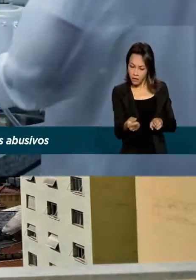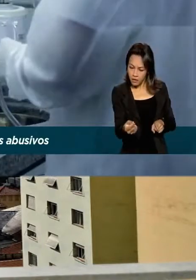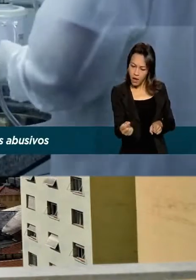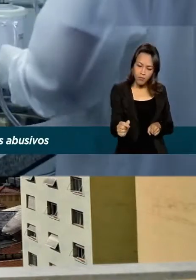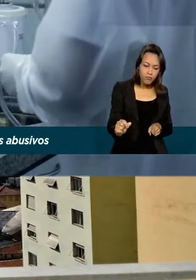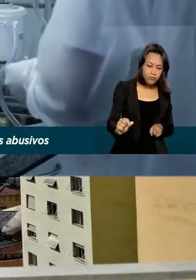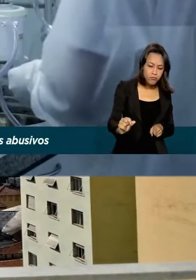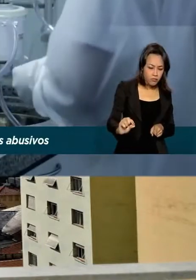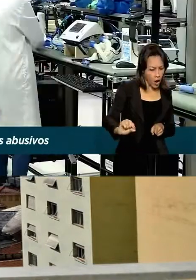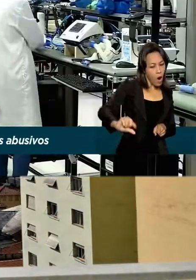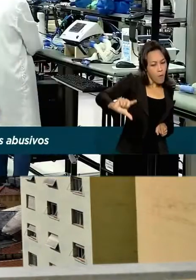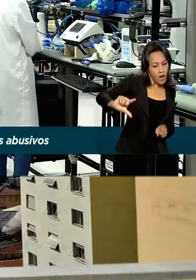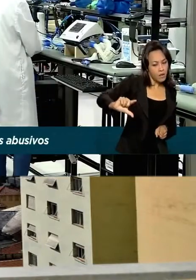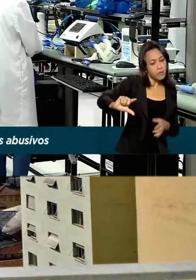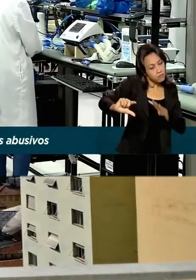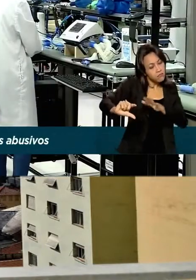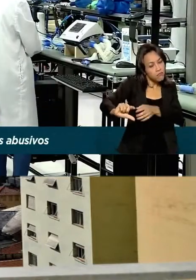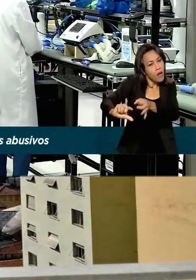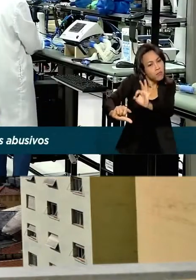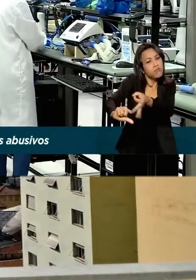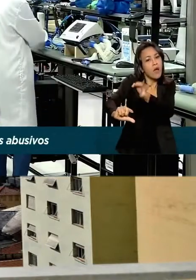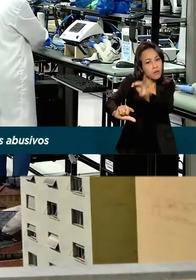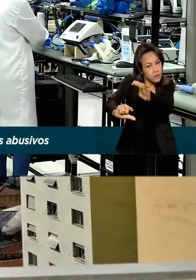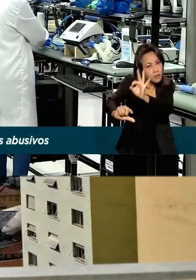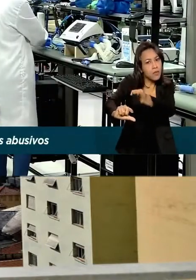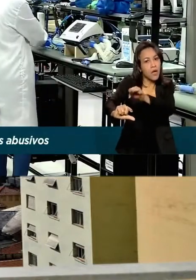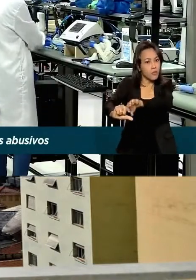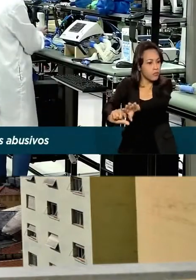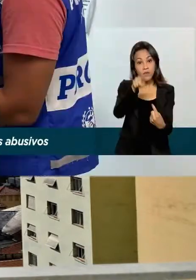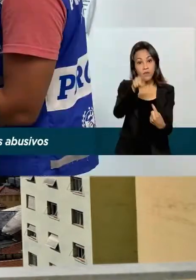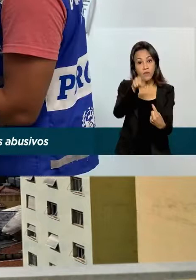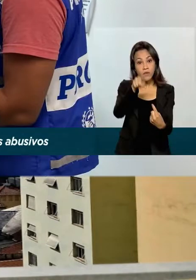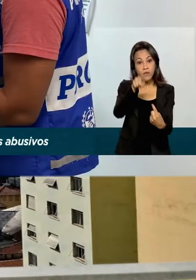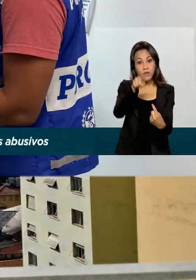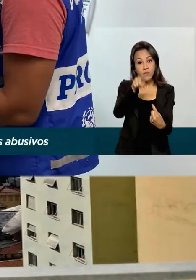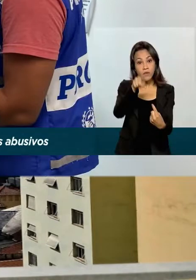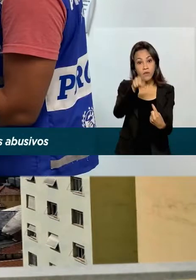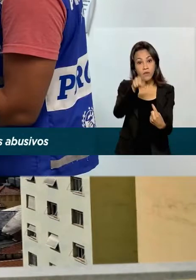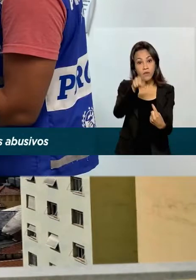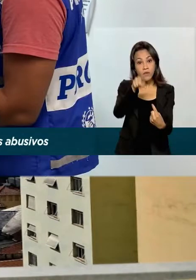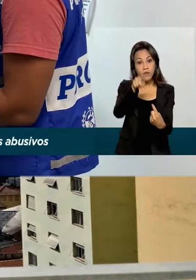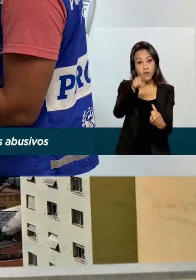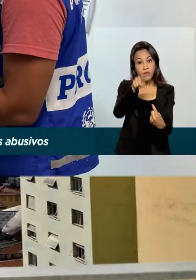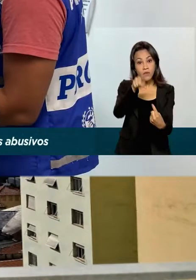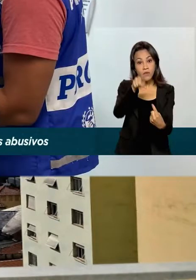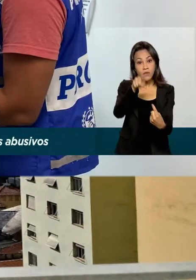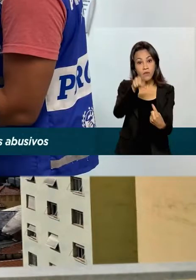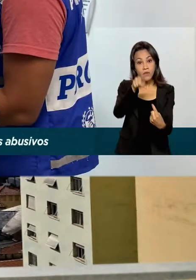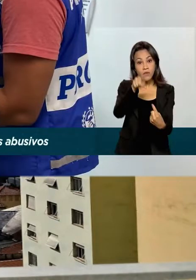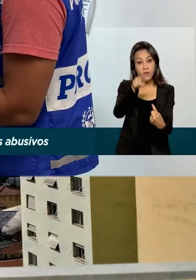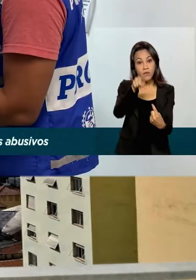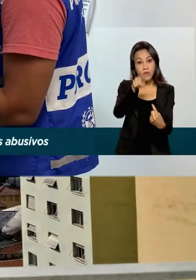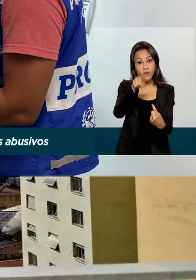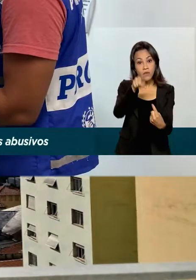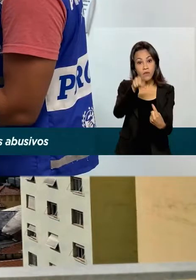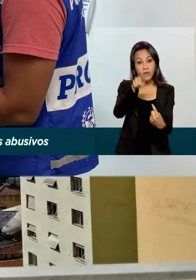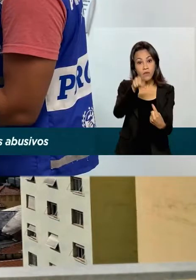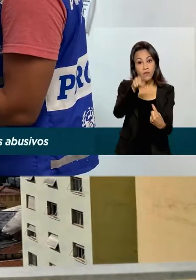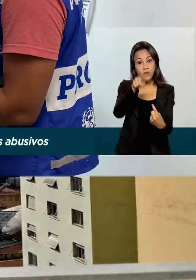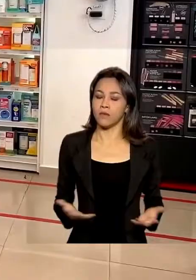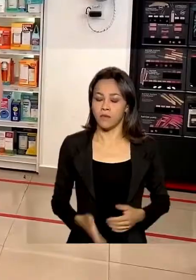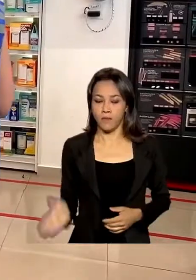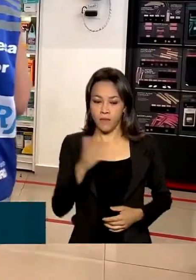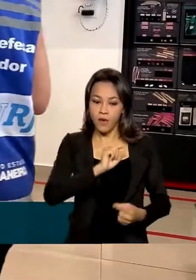busca orientar a população sobre a prática de processos abusivos na nossa economia, o que acontece muito.